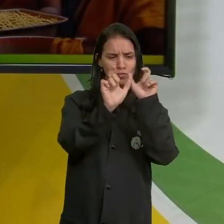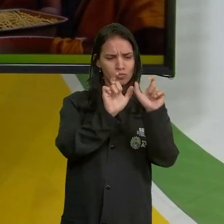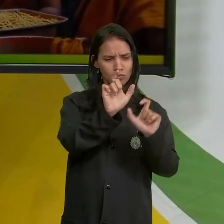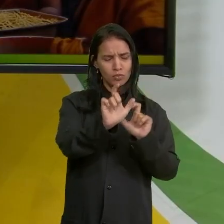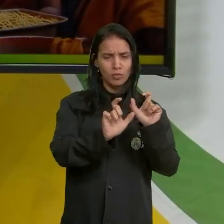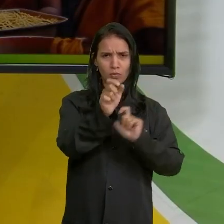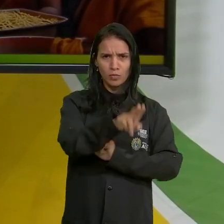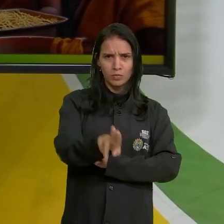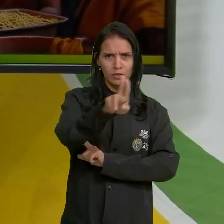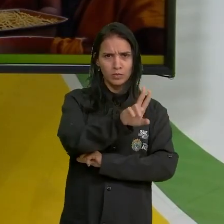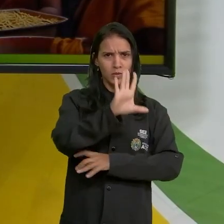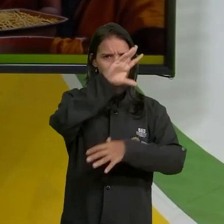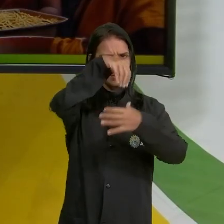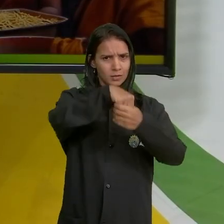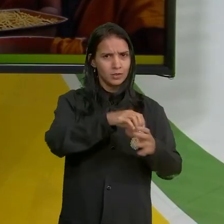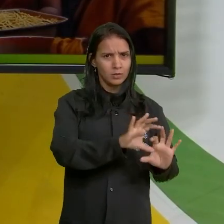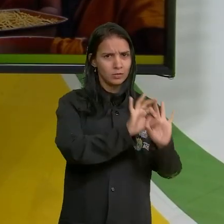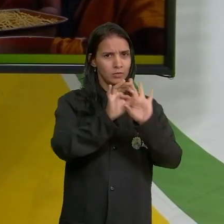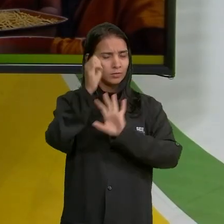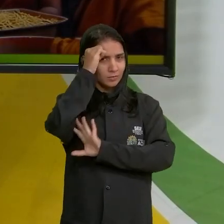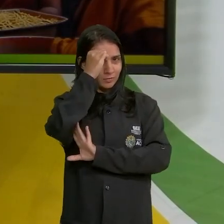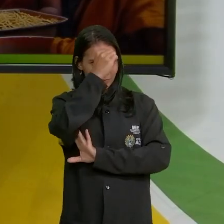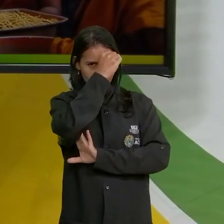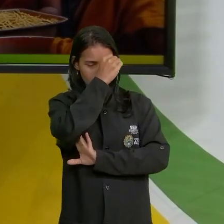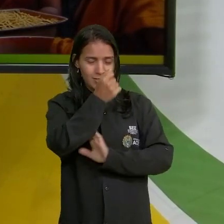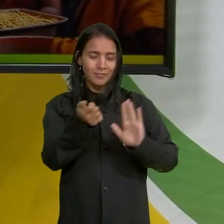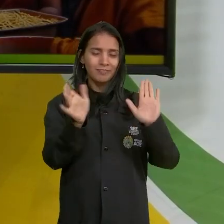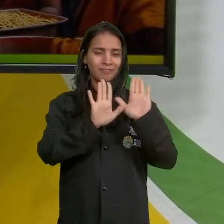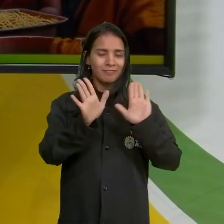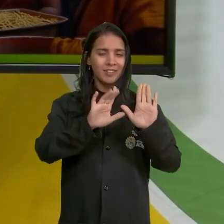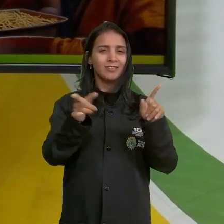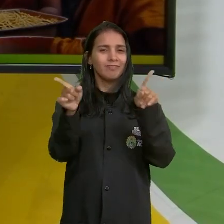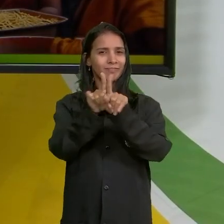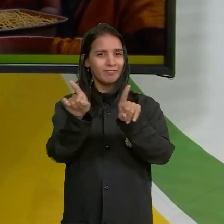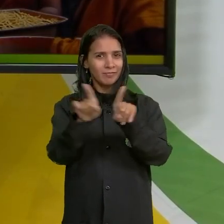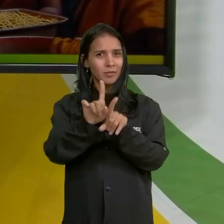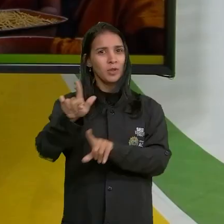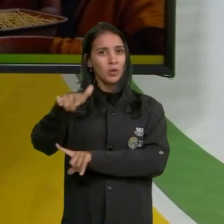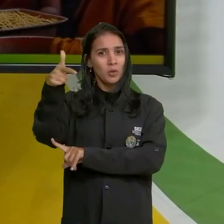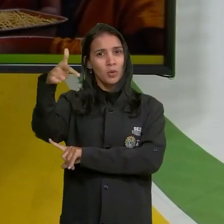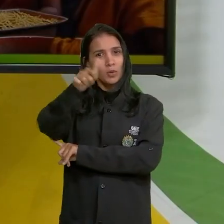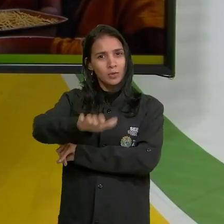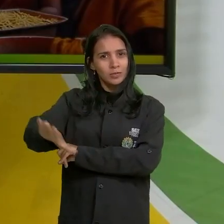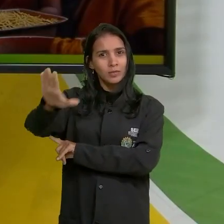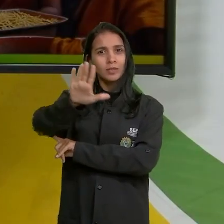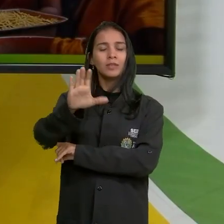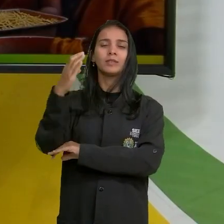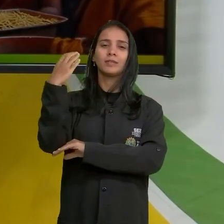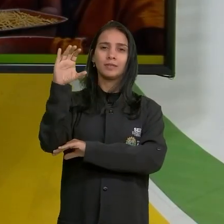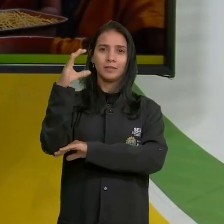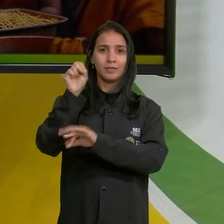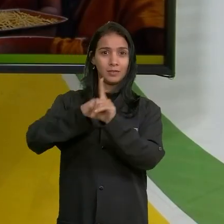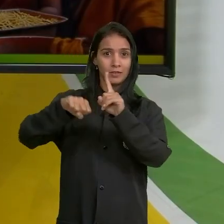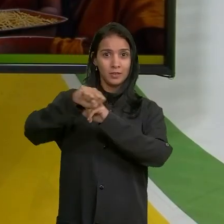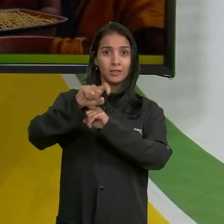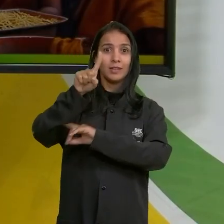na sociologia, elas são muito recorrentes numa outra ciência social, que é